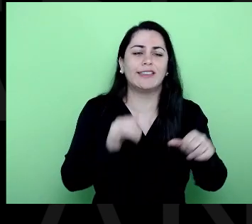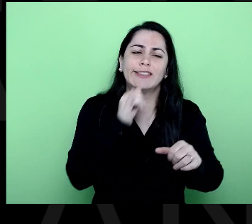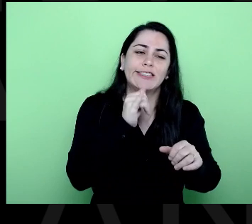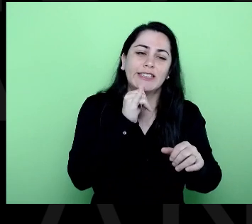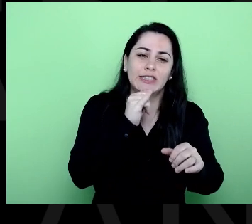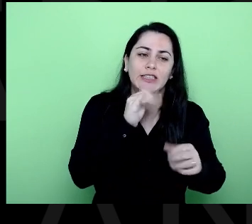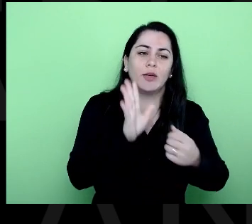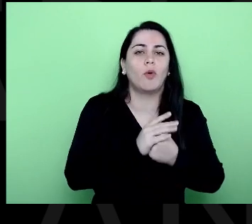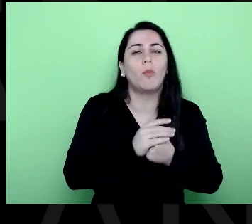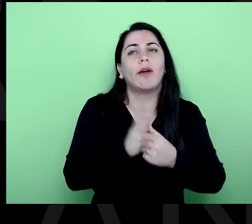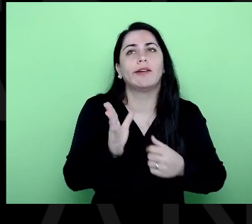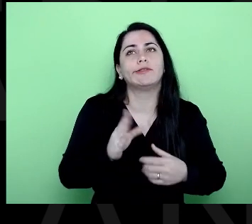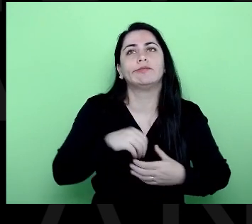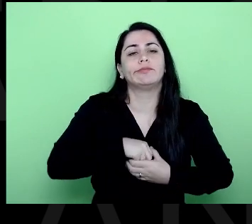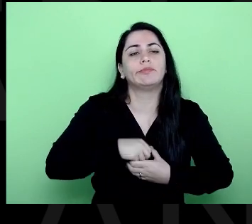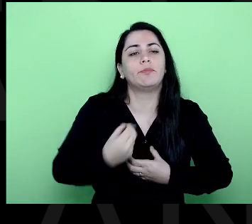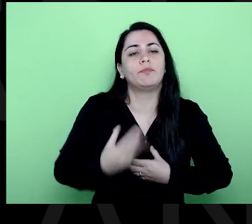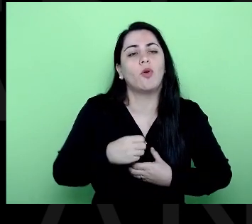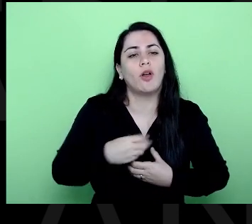por exemplo, uma biografia